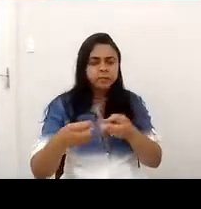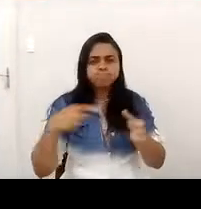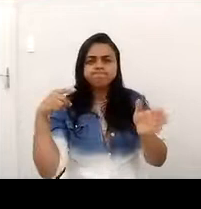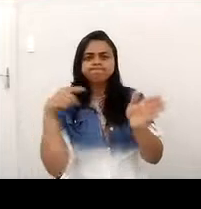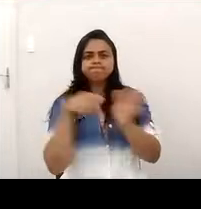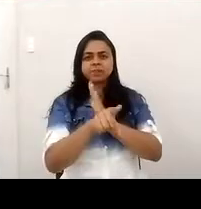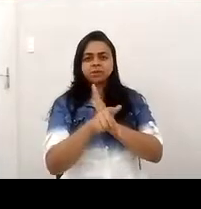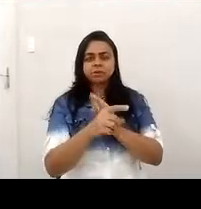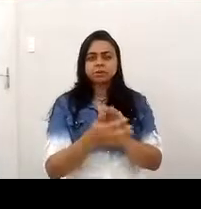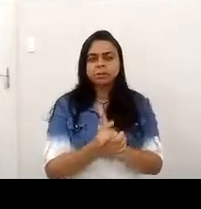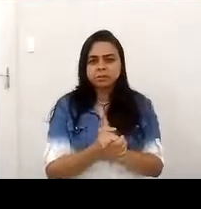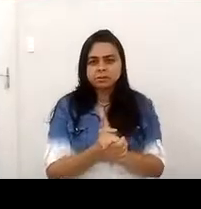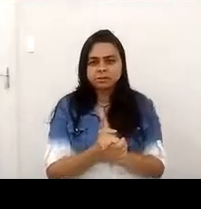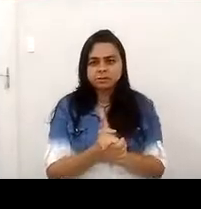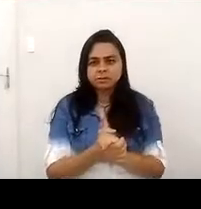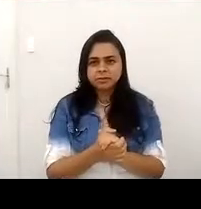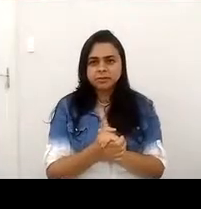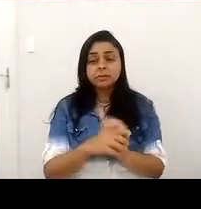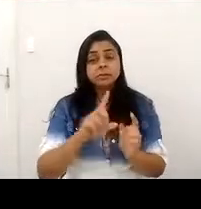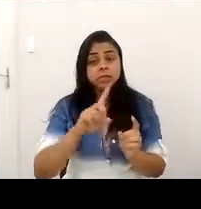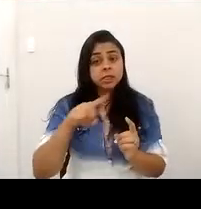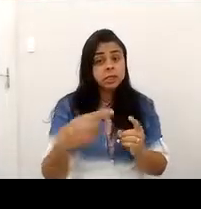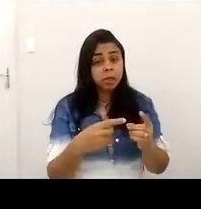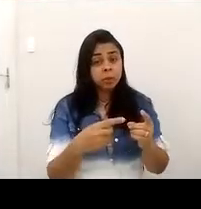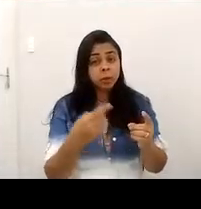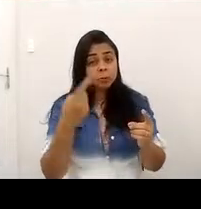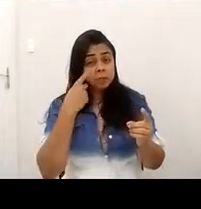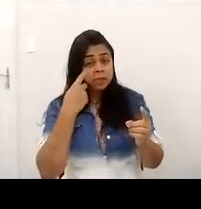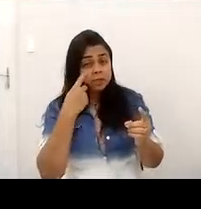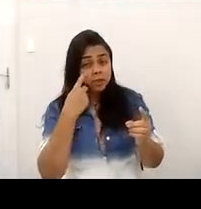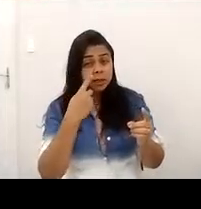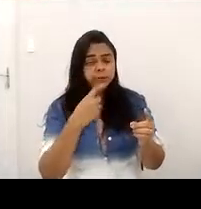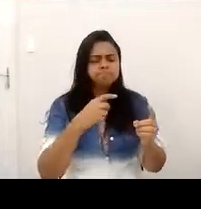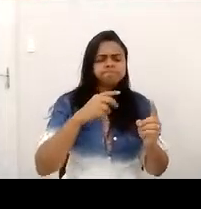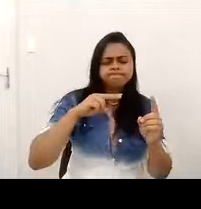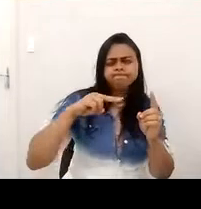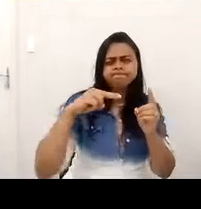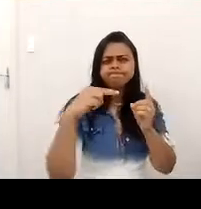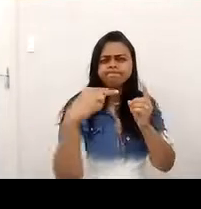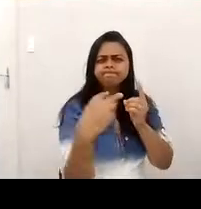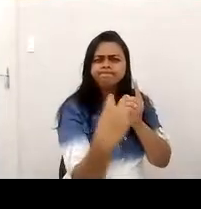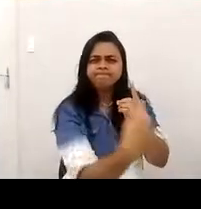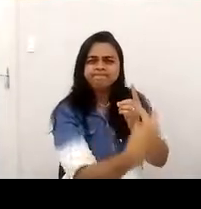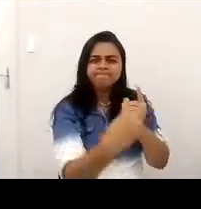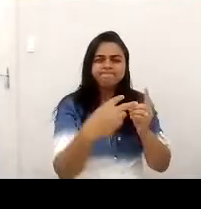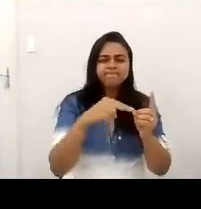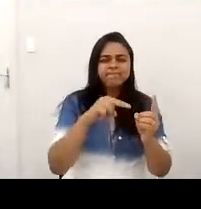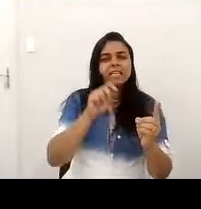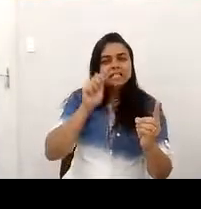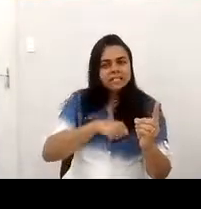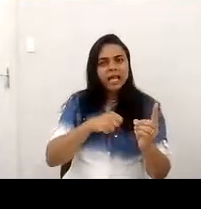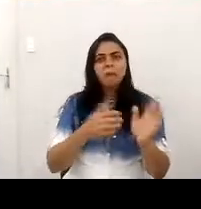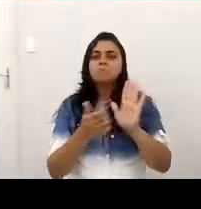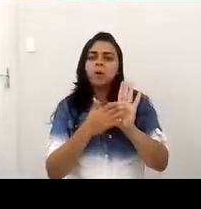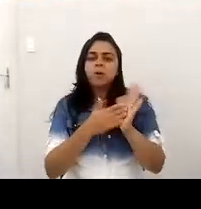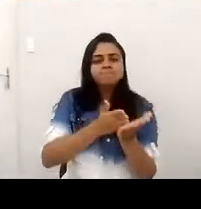E apontar, assim, um horizonte, né, de caminho aí da vida profissional de vocês,